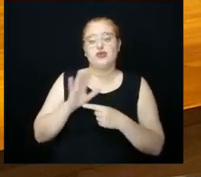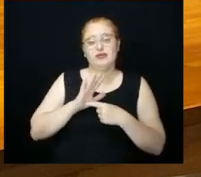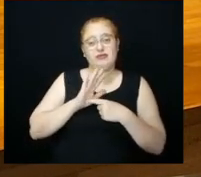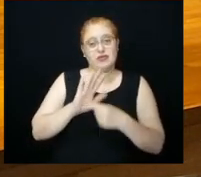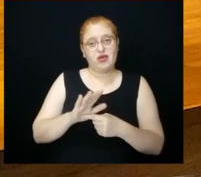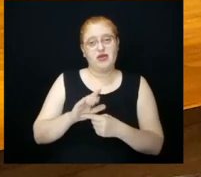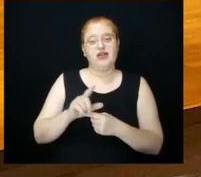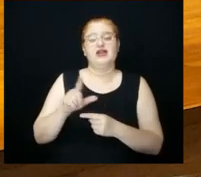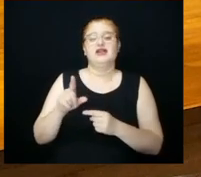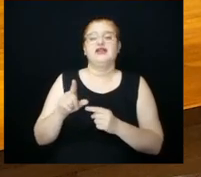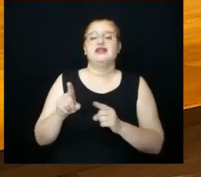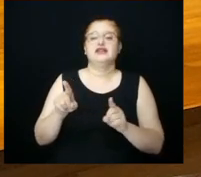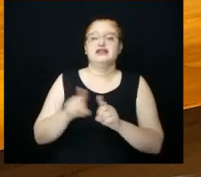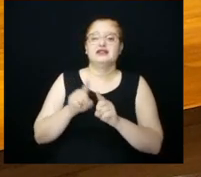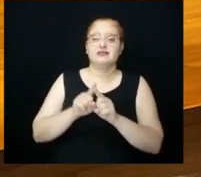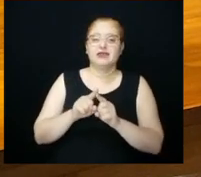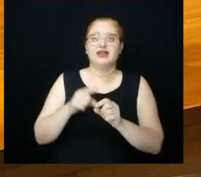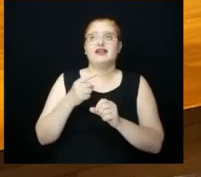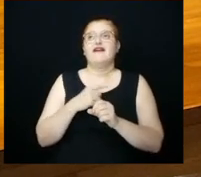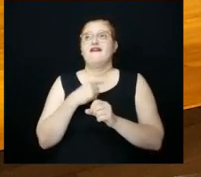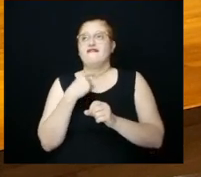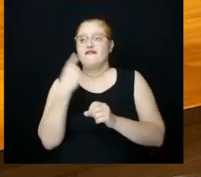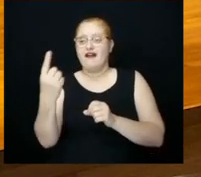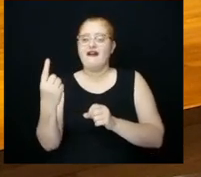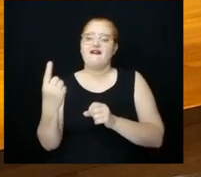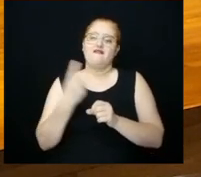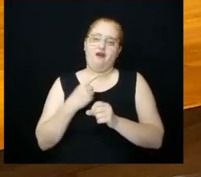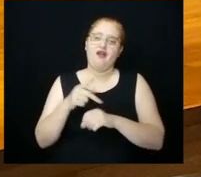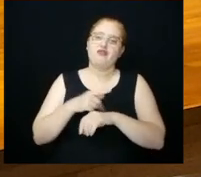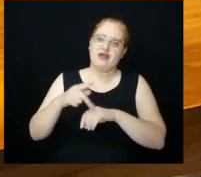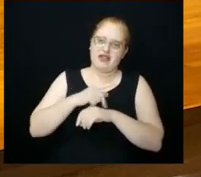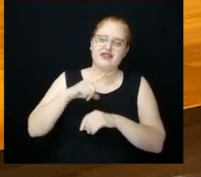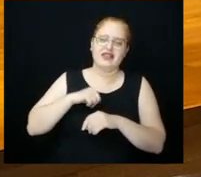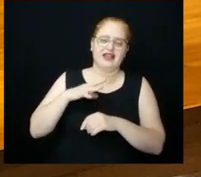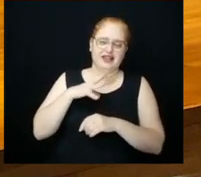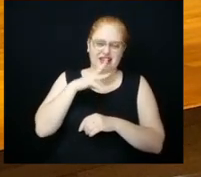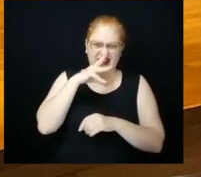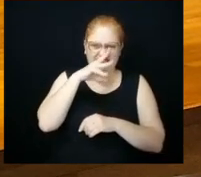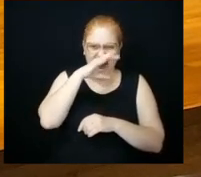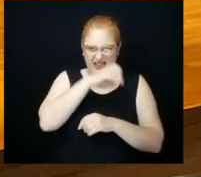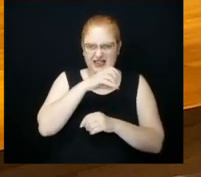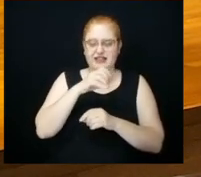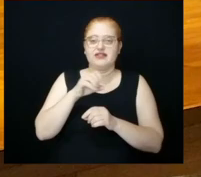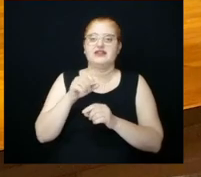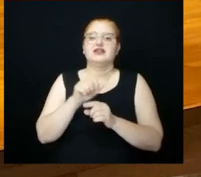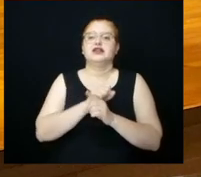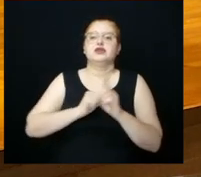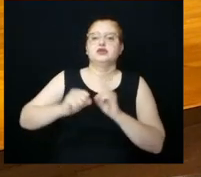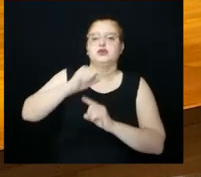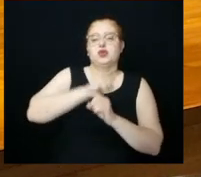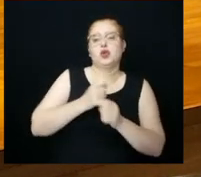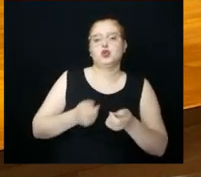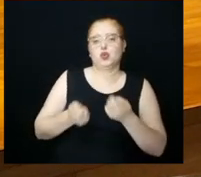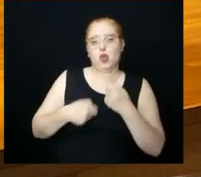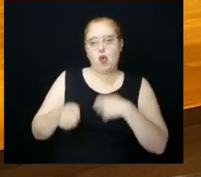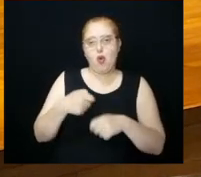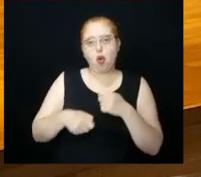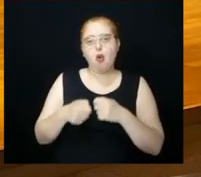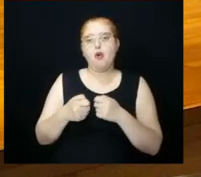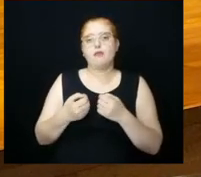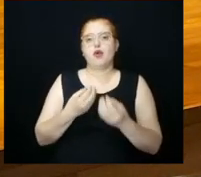todo esse trânsito que ela faz entre ida e volta dos dois países, ela vai fazer uma crítica, né? Uma crítica socioeconômica, como a